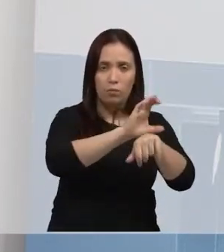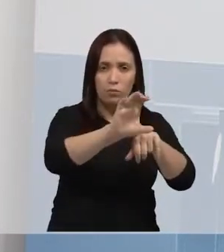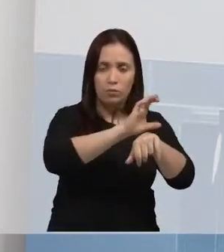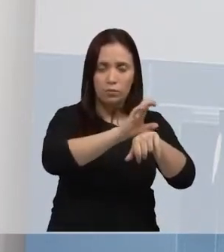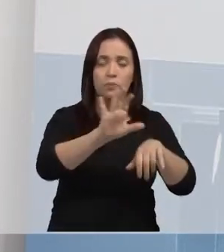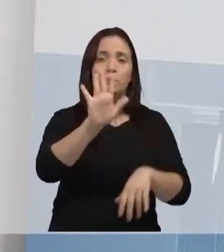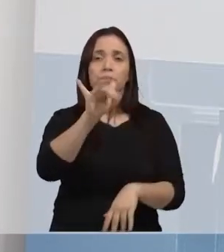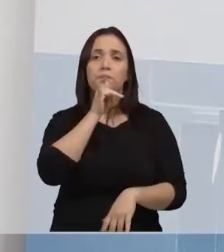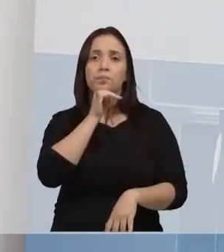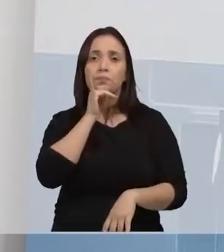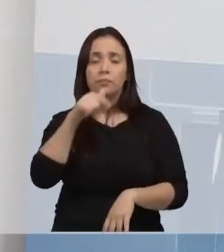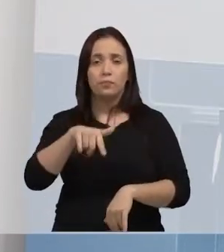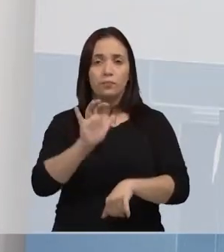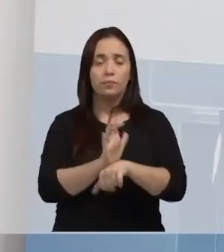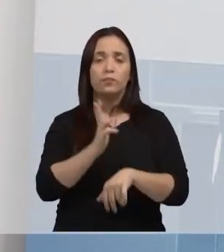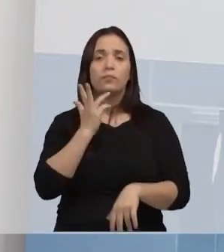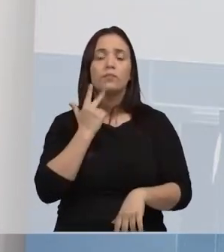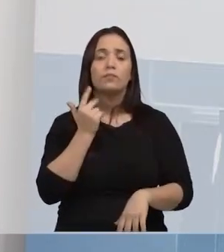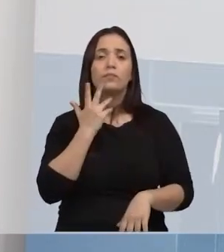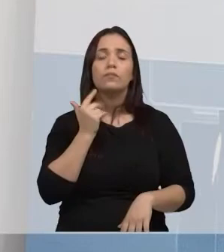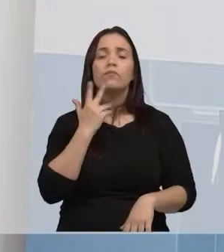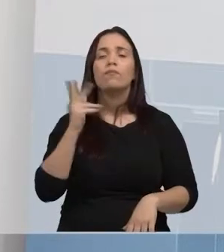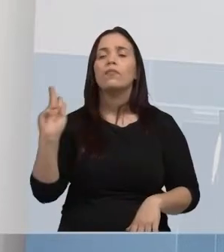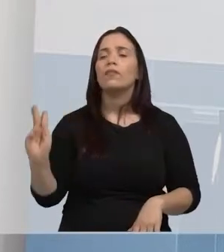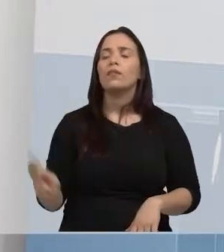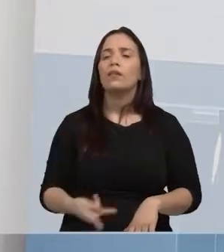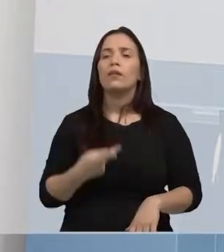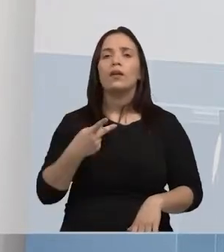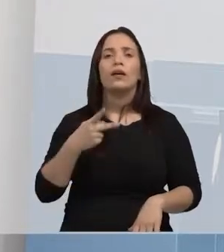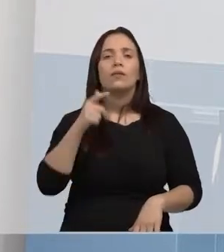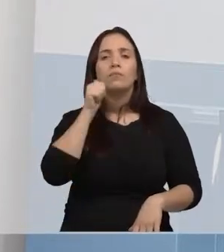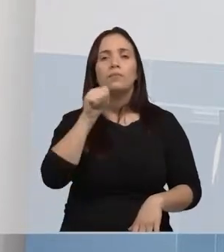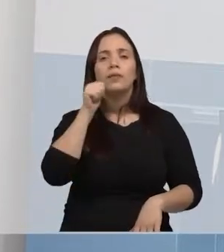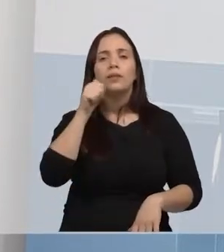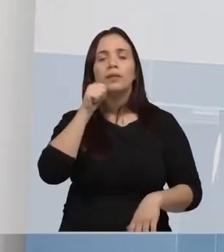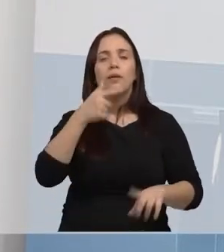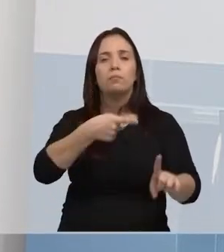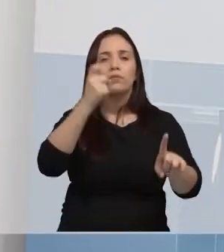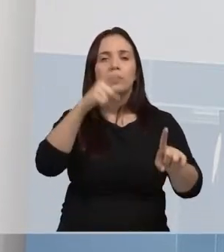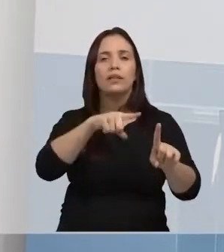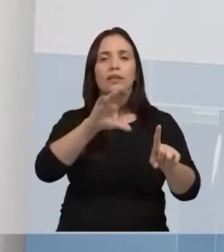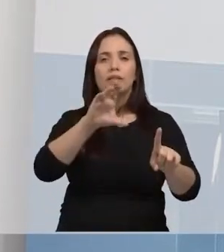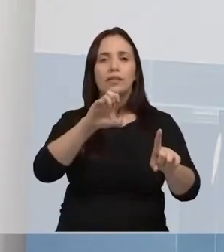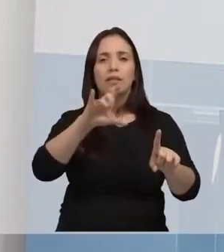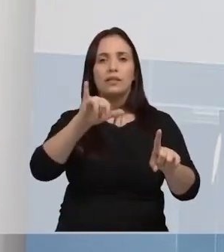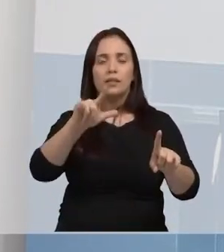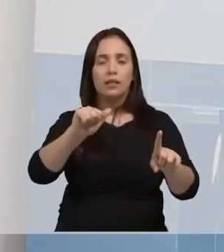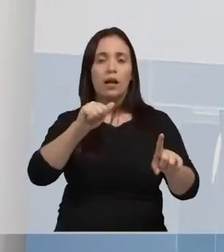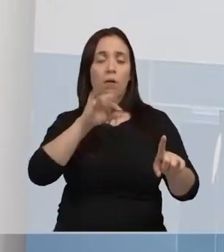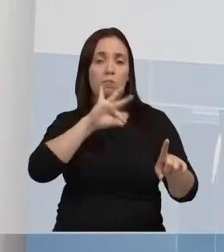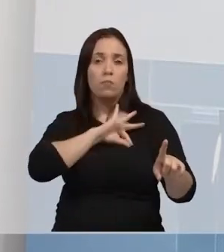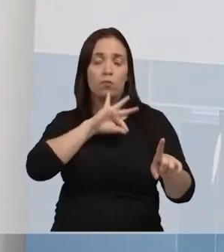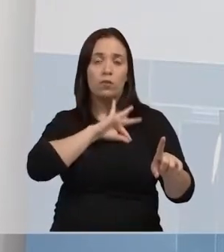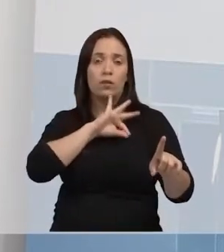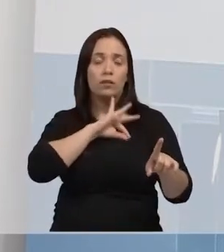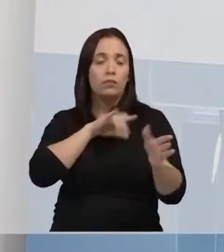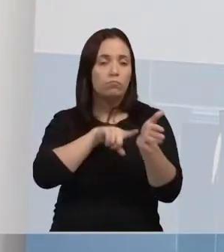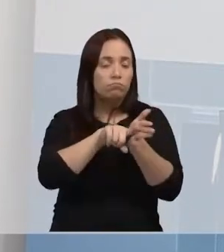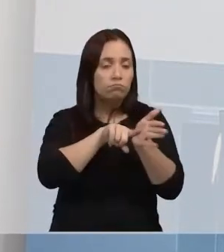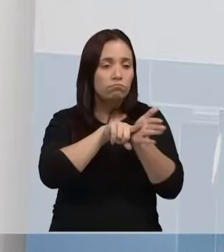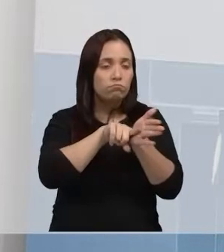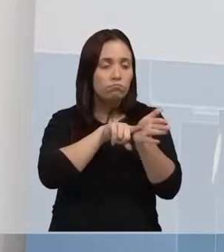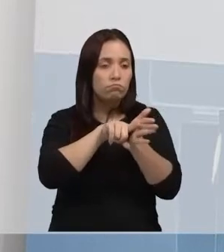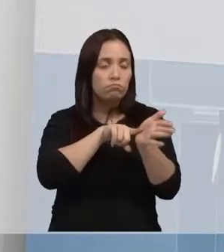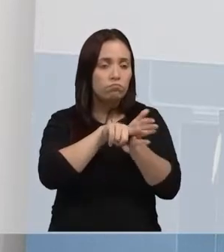prenderam 7. O que foi que aconteceu? Devido às leis brasileiras, o juiz teve que soltar todos que